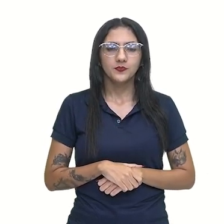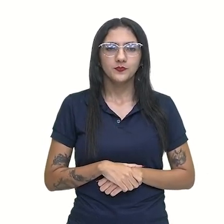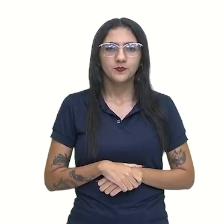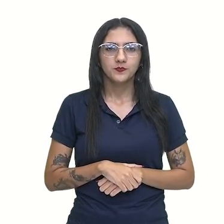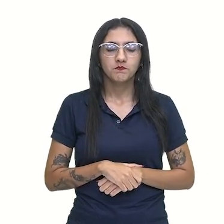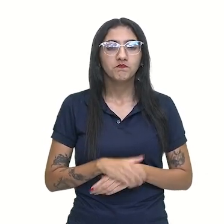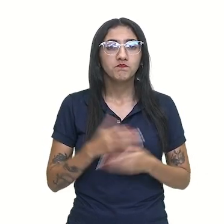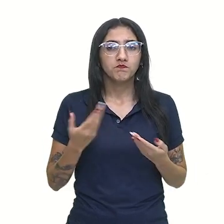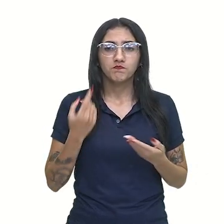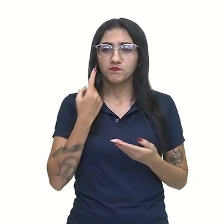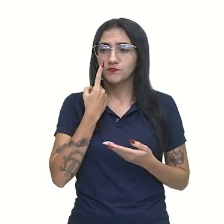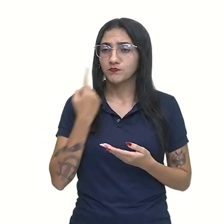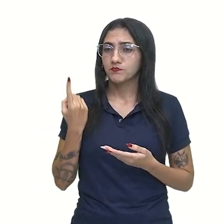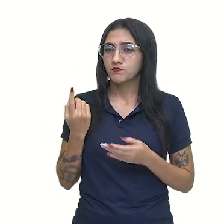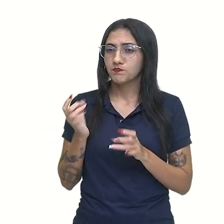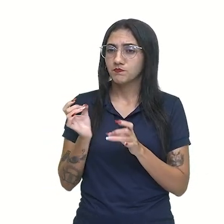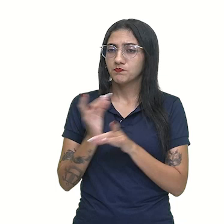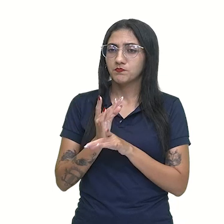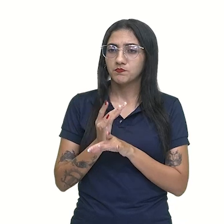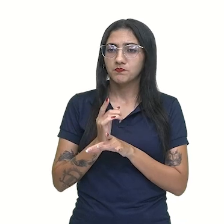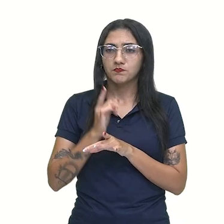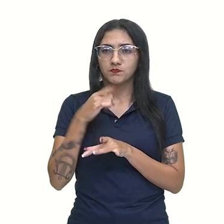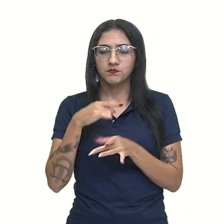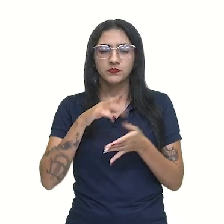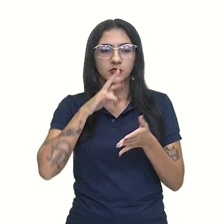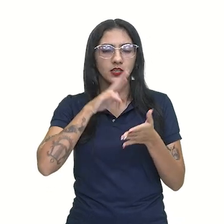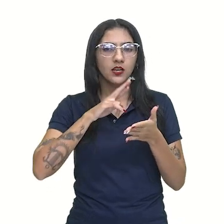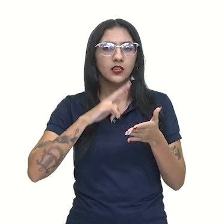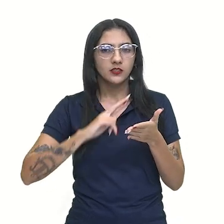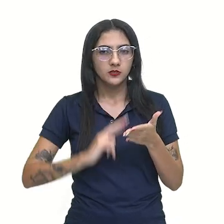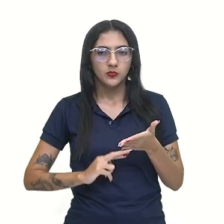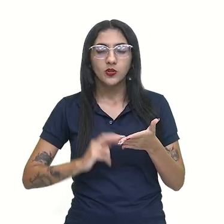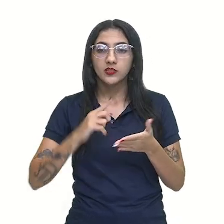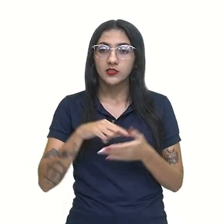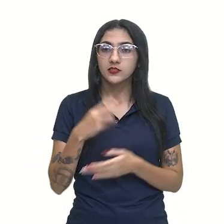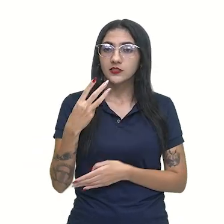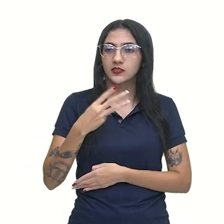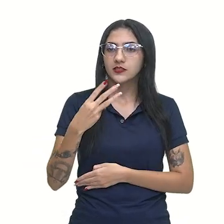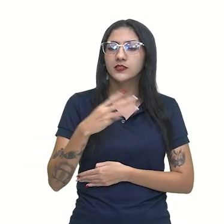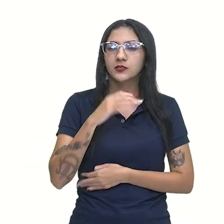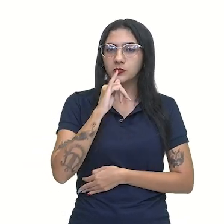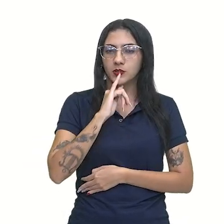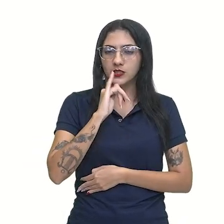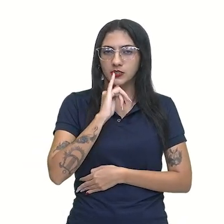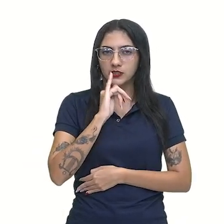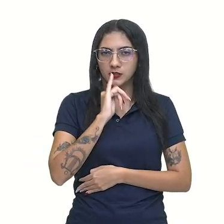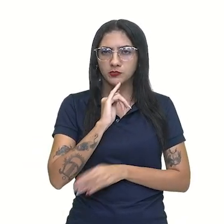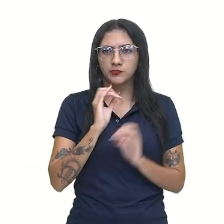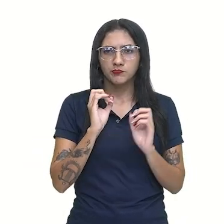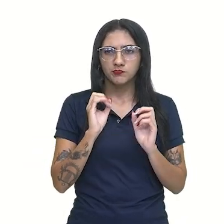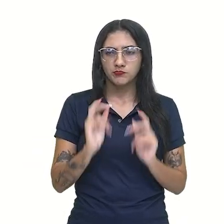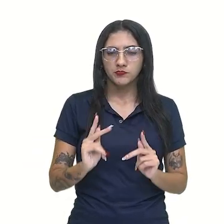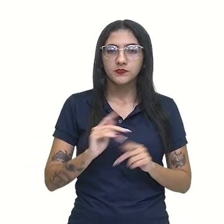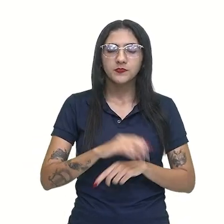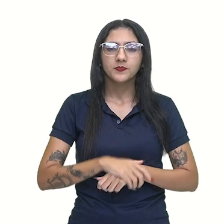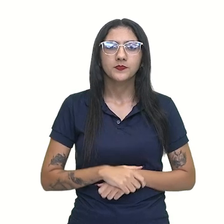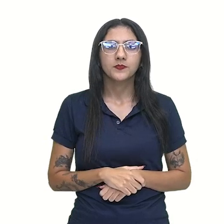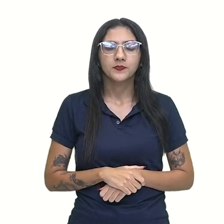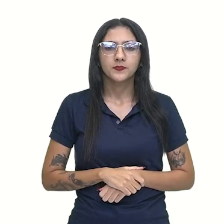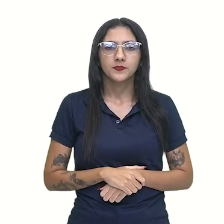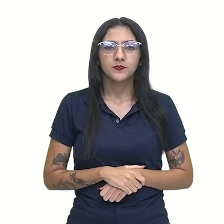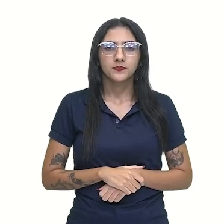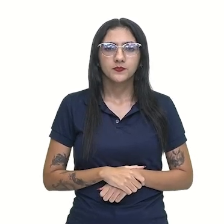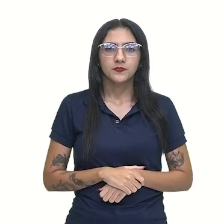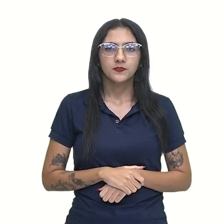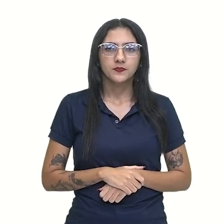Então tá aí a resposta para esse nosso terceiro exemplo. Tá bom? E aí